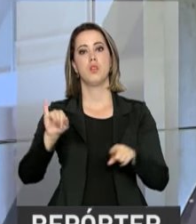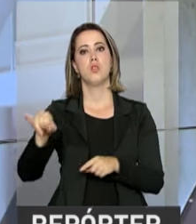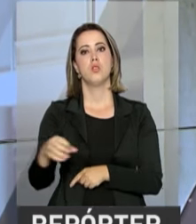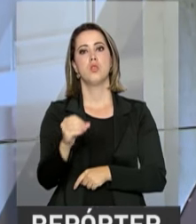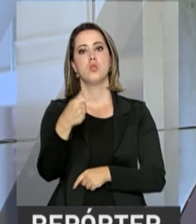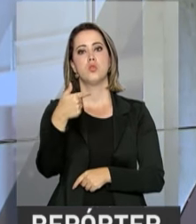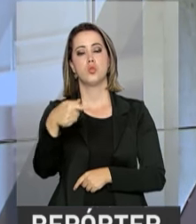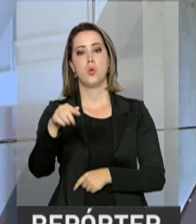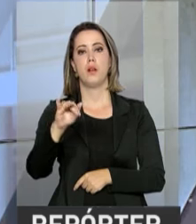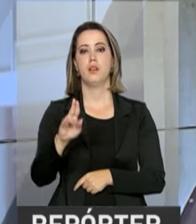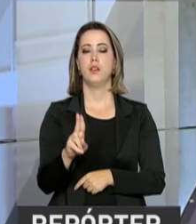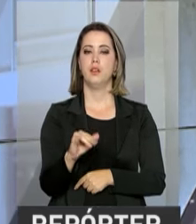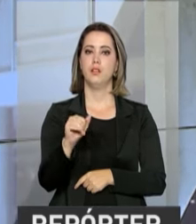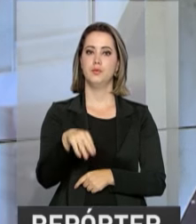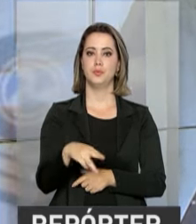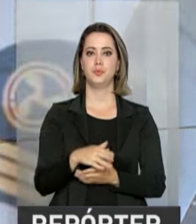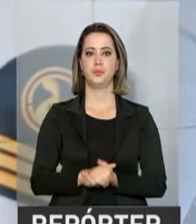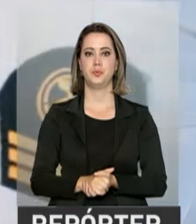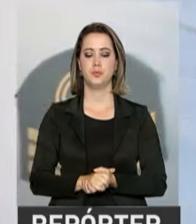duque estrada